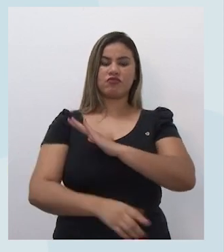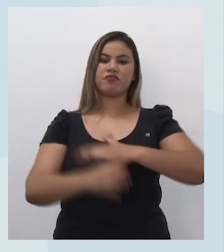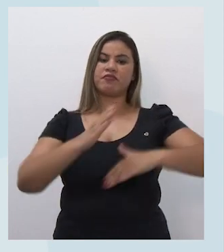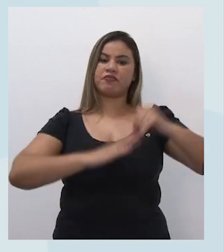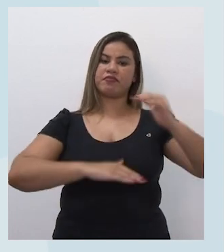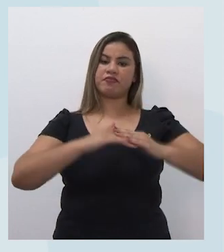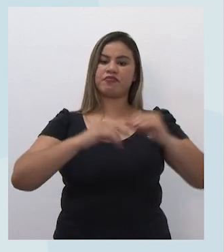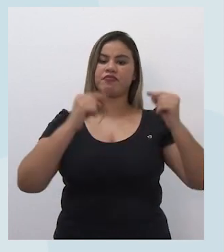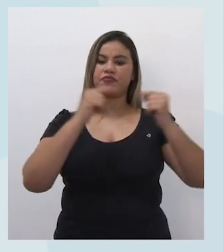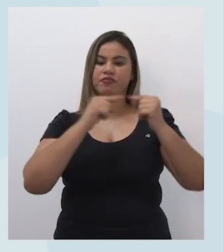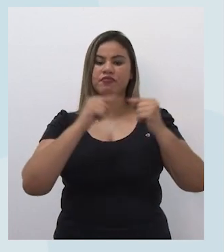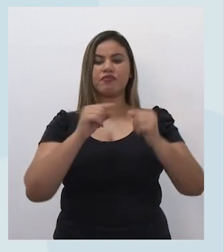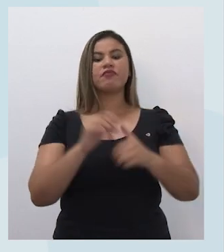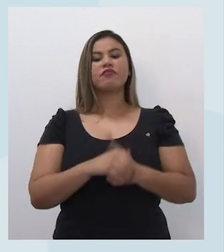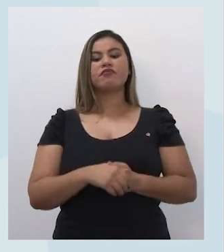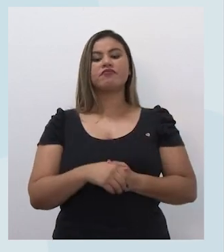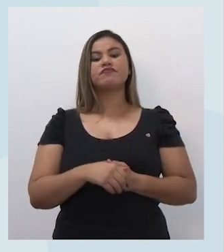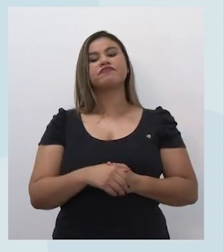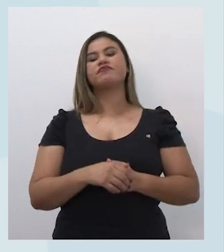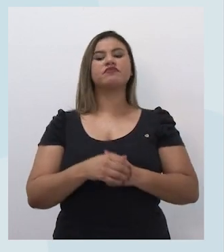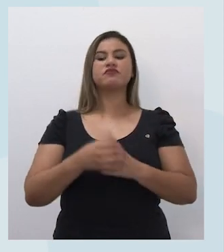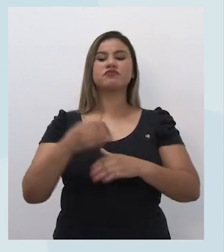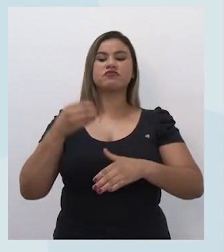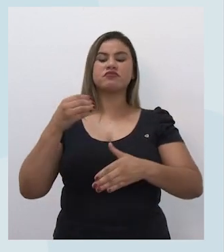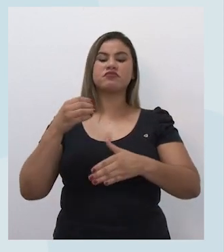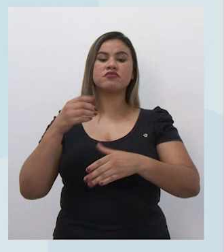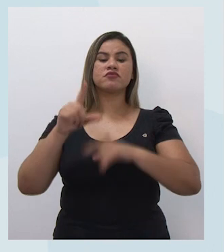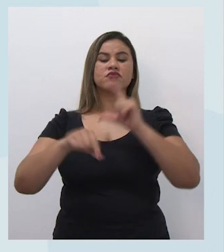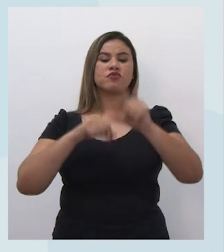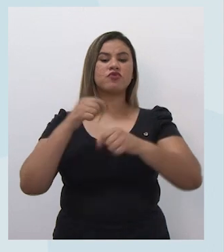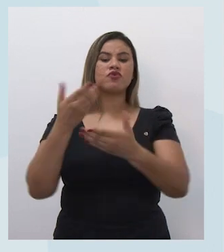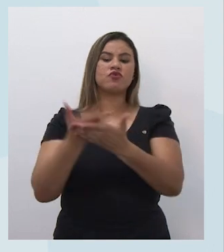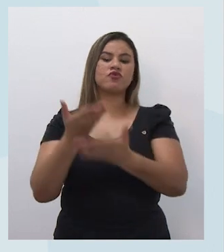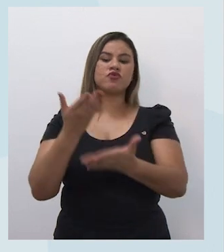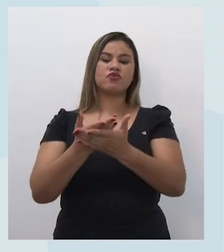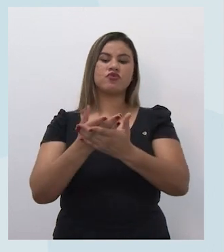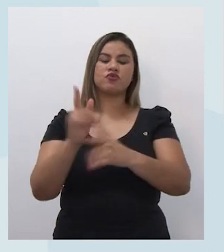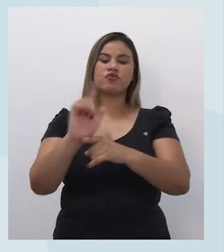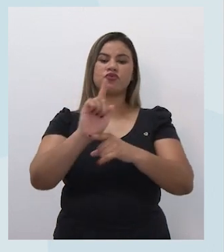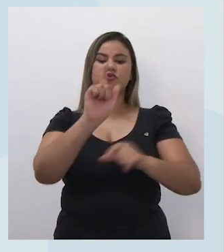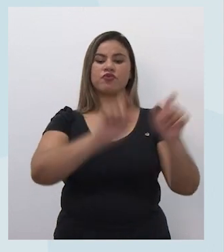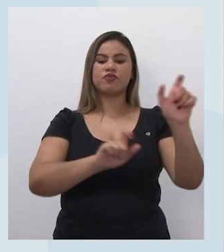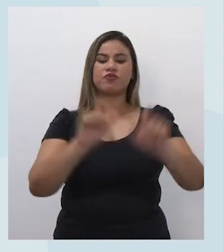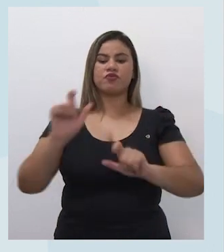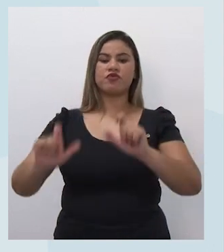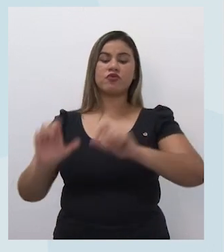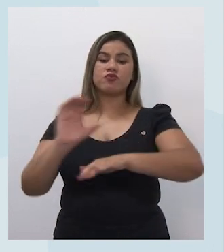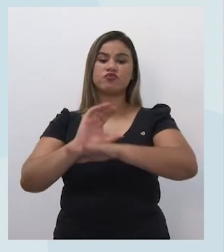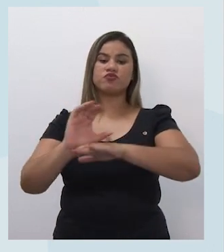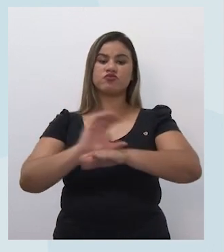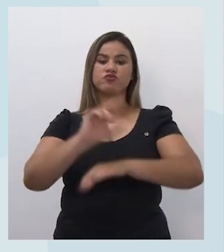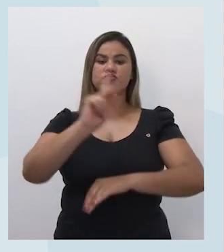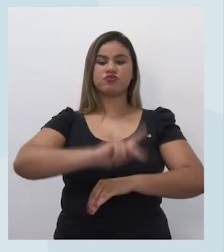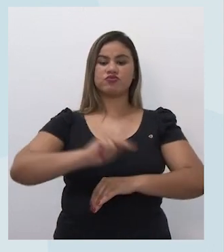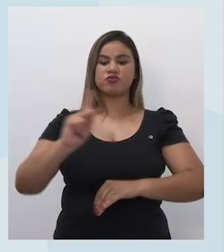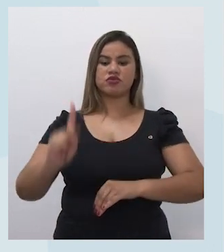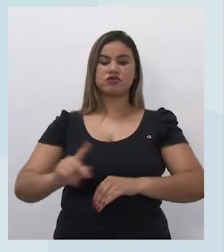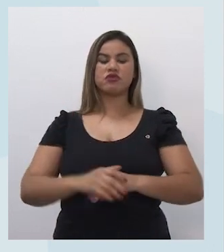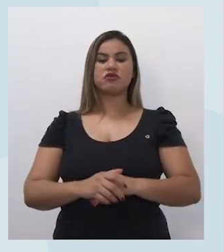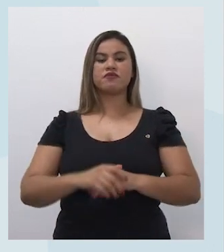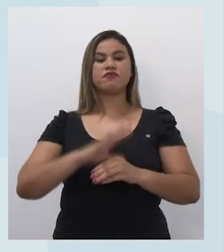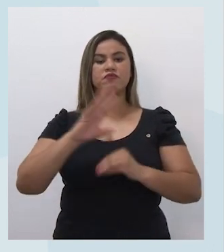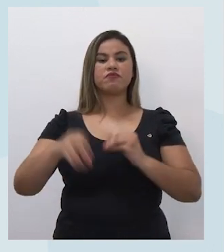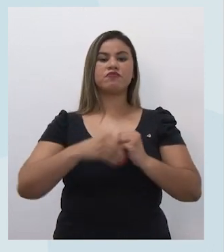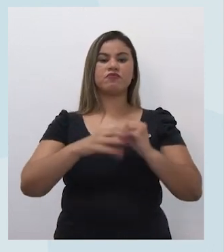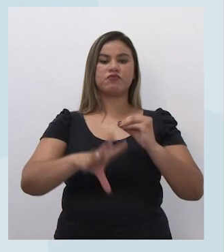trabalhadas, atribuição de aulas e gestão de pessoas, formação de professores e anexos.